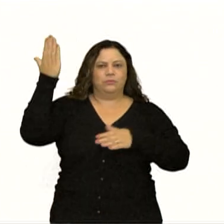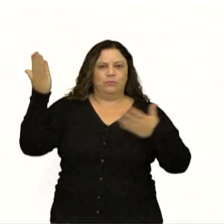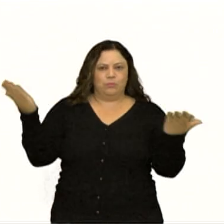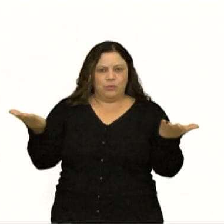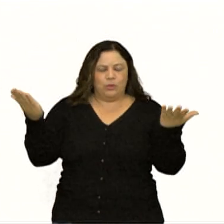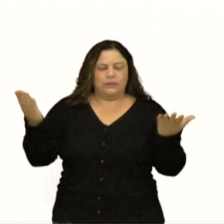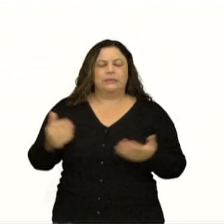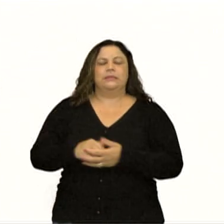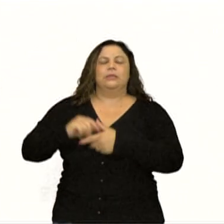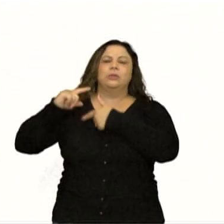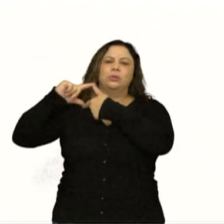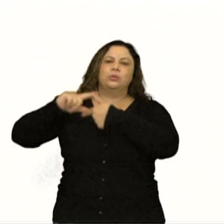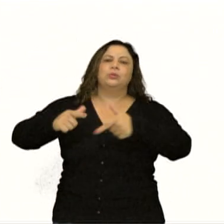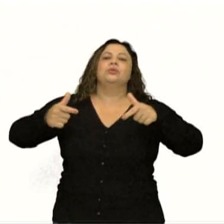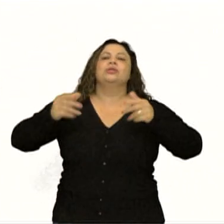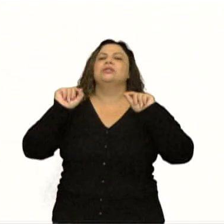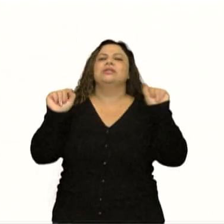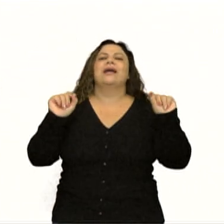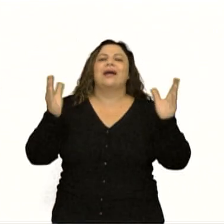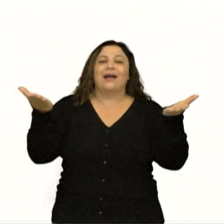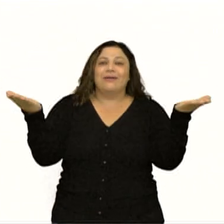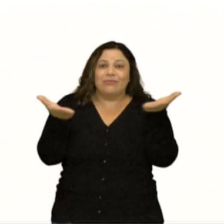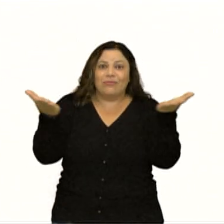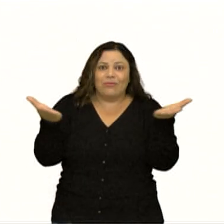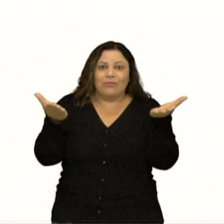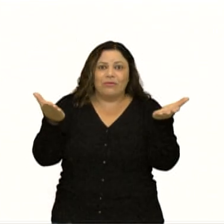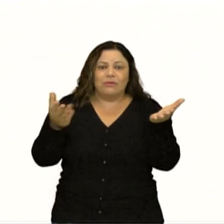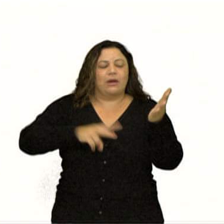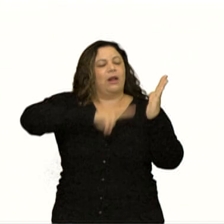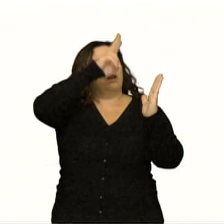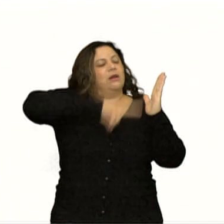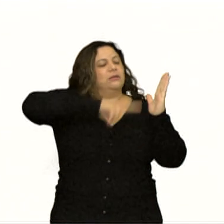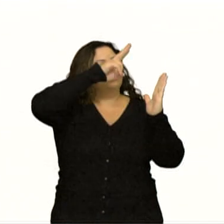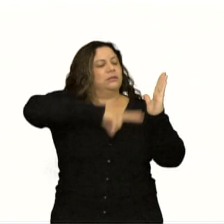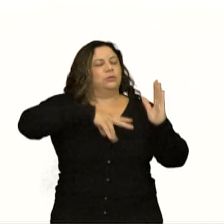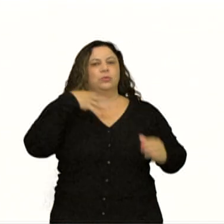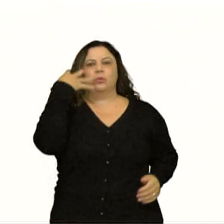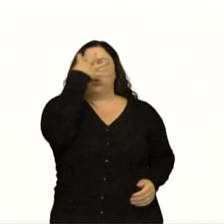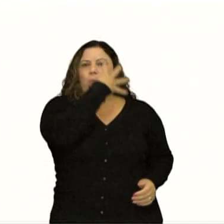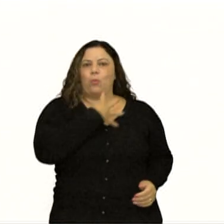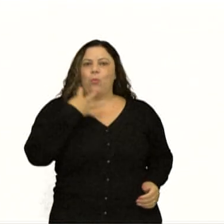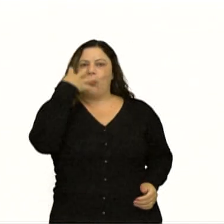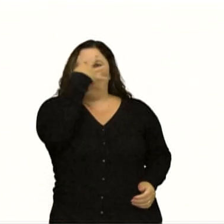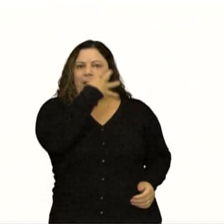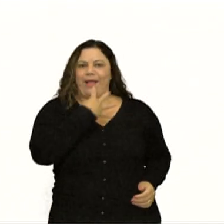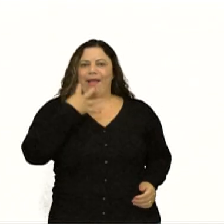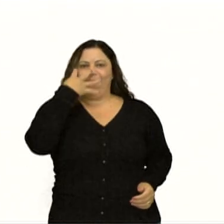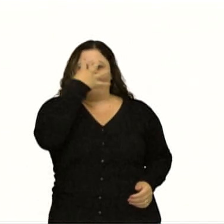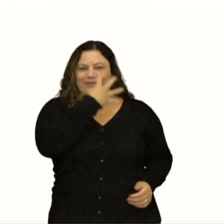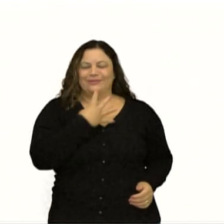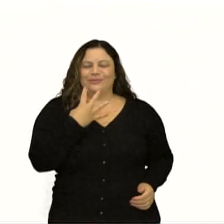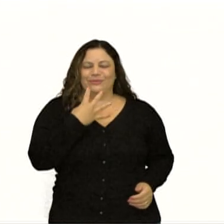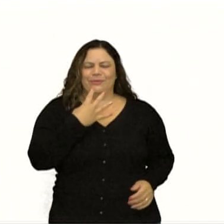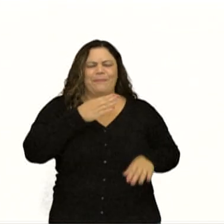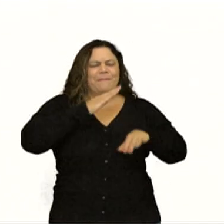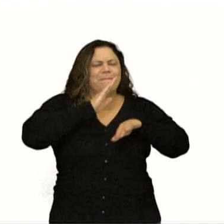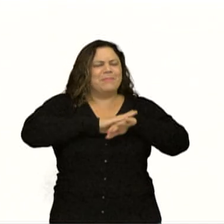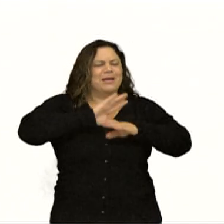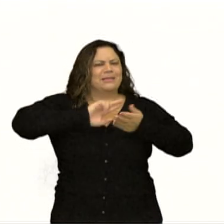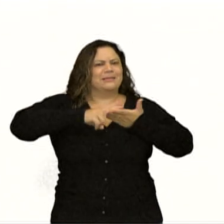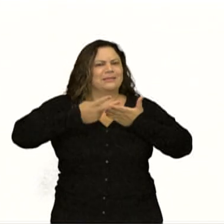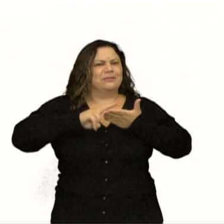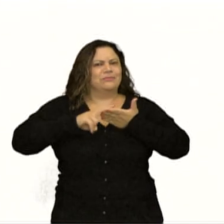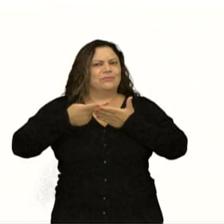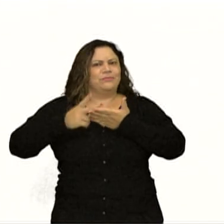cuja leitura durou 4 horas, gente, e é o mais traduzido do mundo contemporâneo?